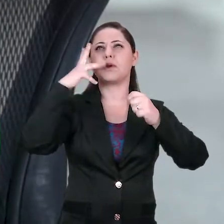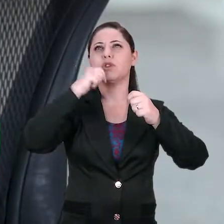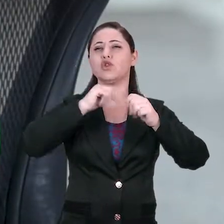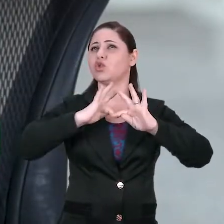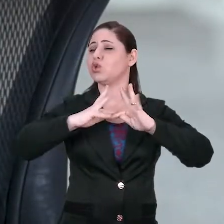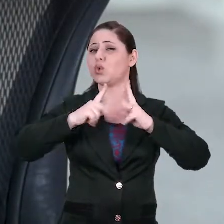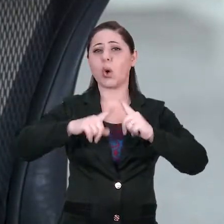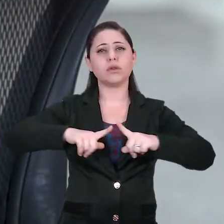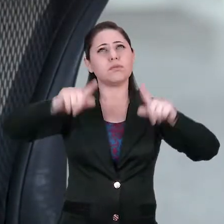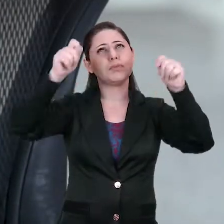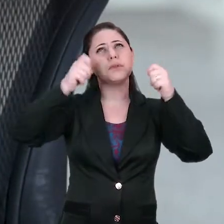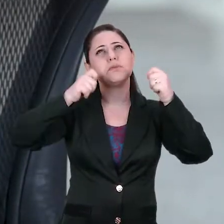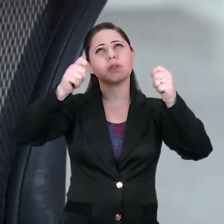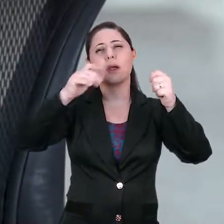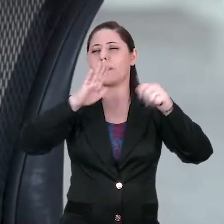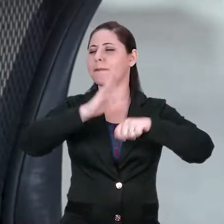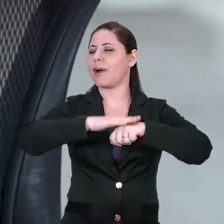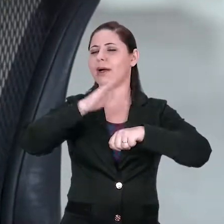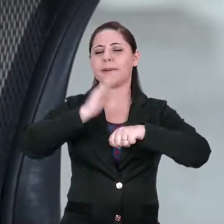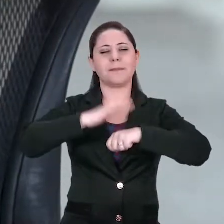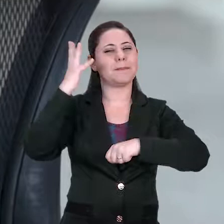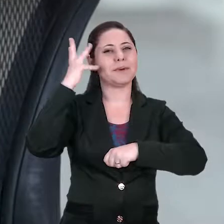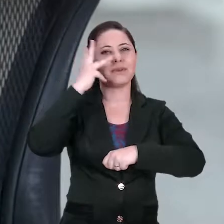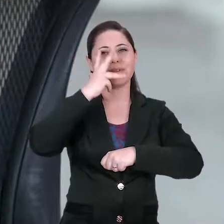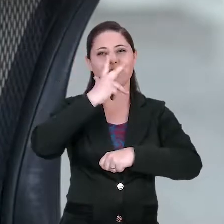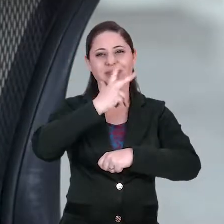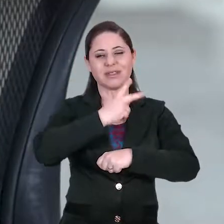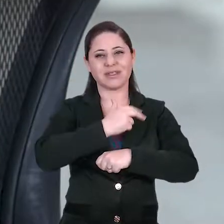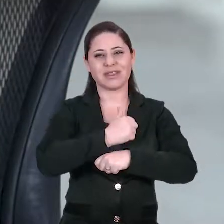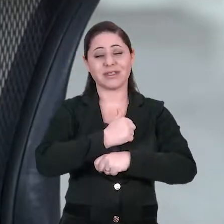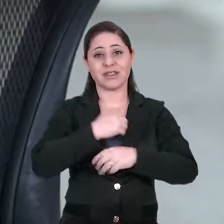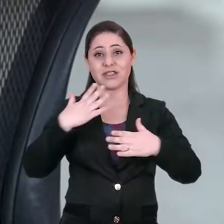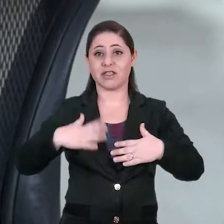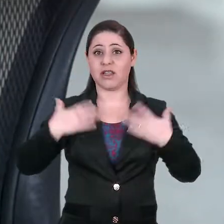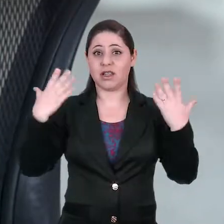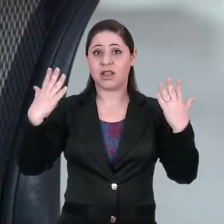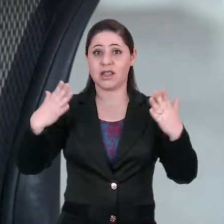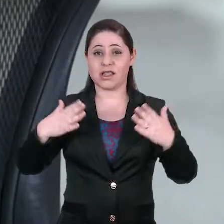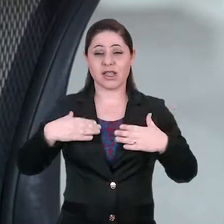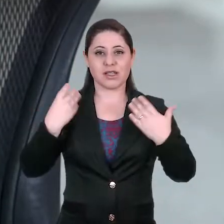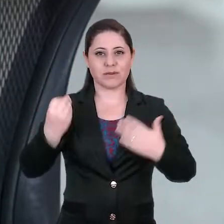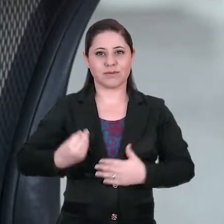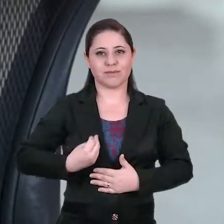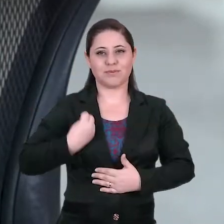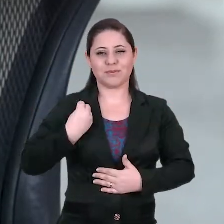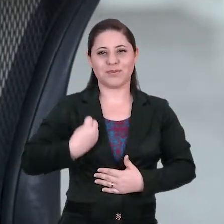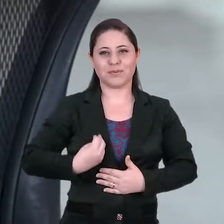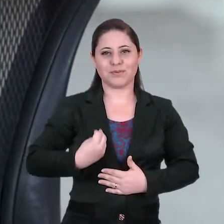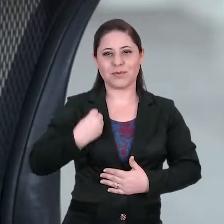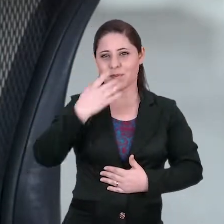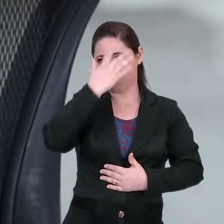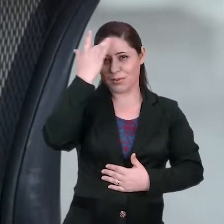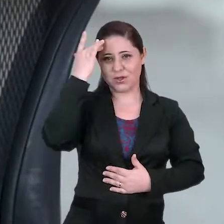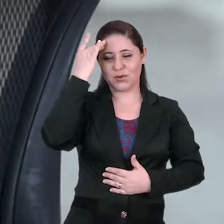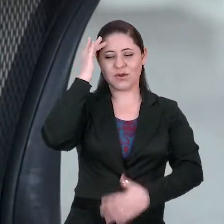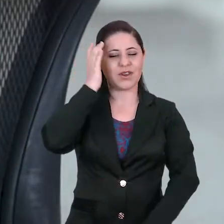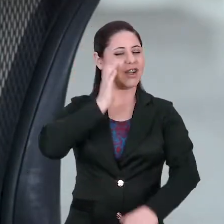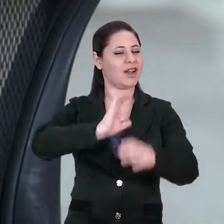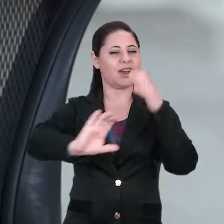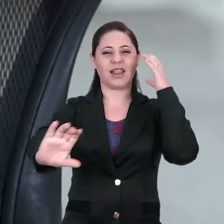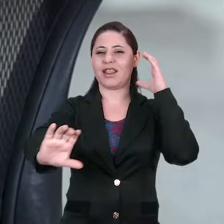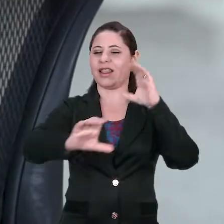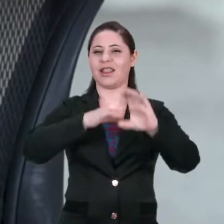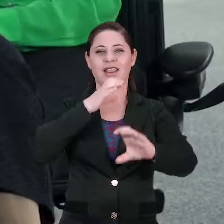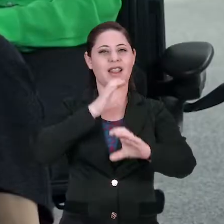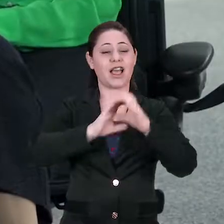campanhas que eu fiz, foi a mais bonita, de alegria mesmo, de participação, as pessoas cantavam a minha